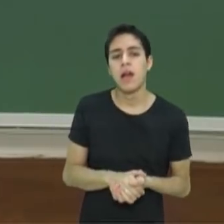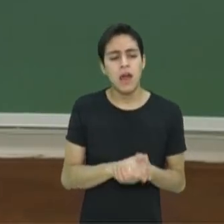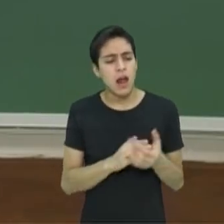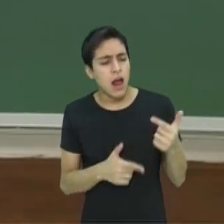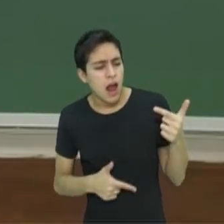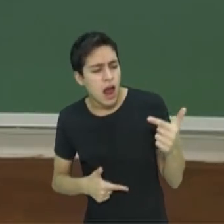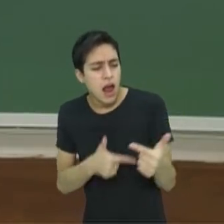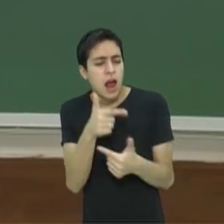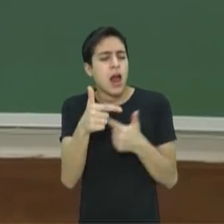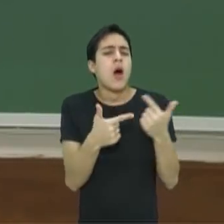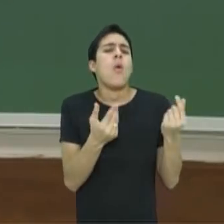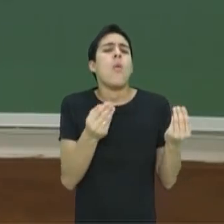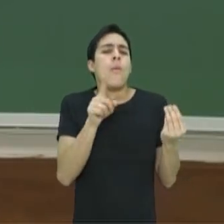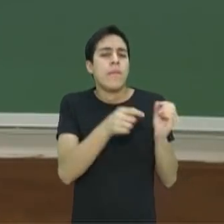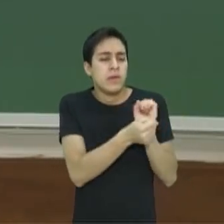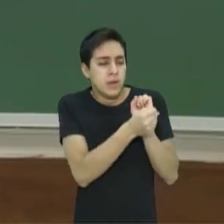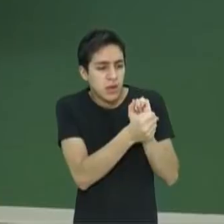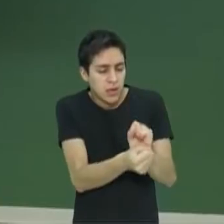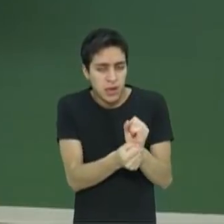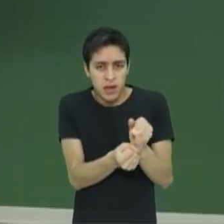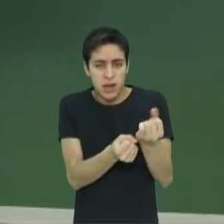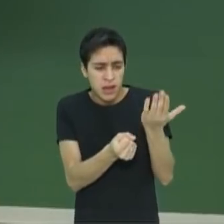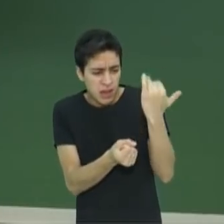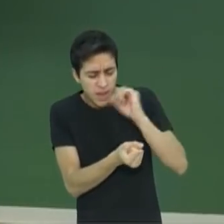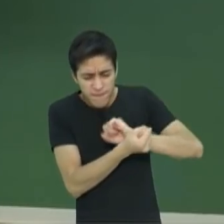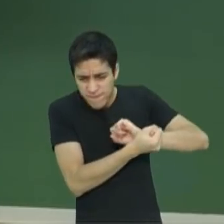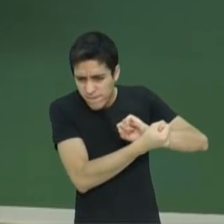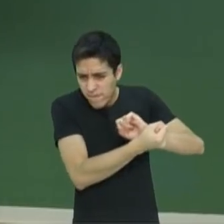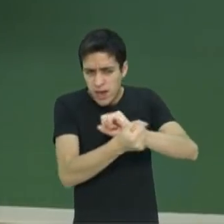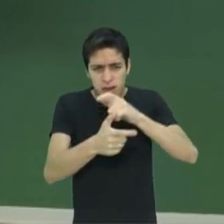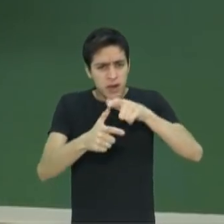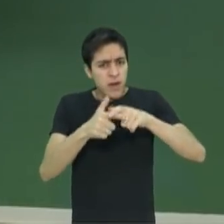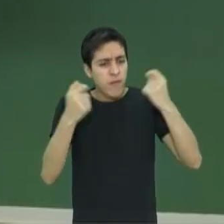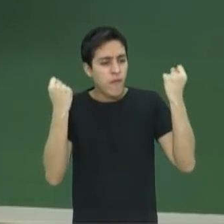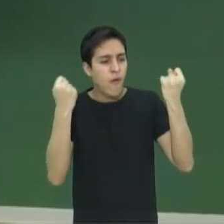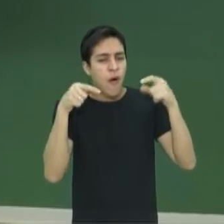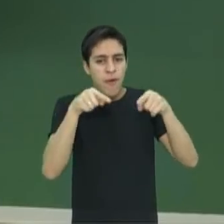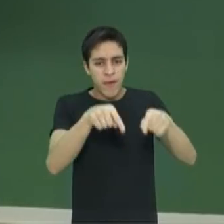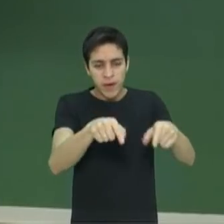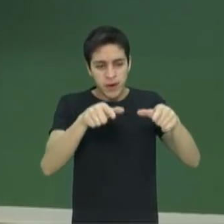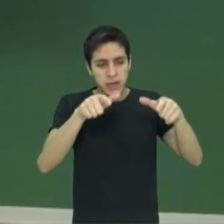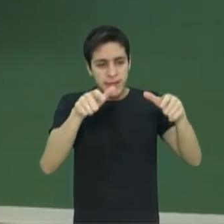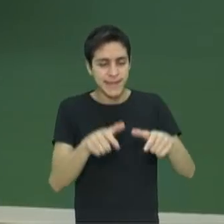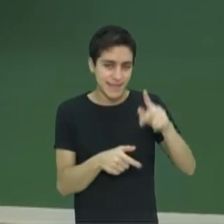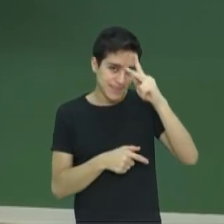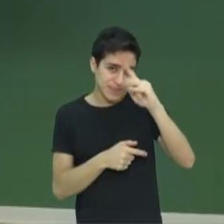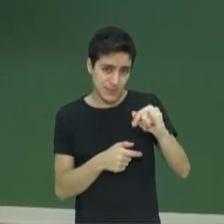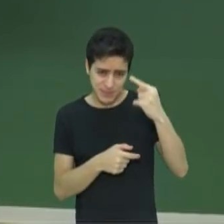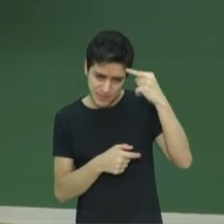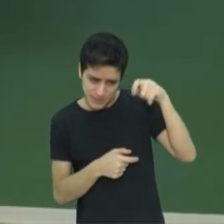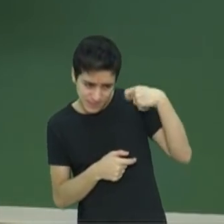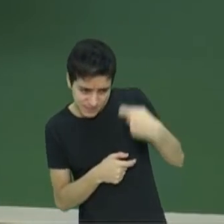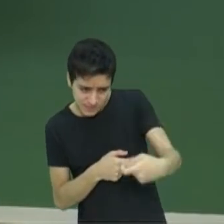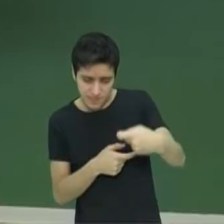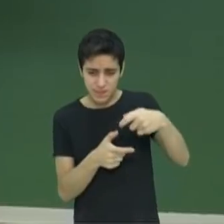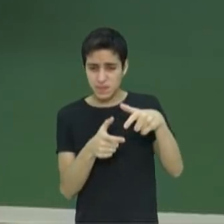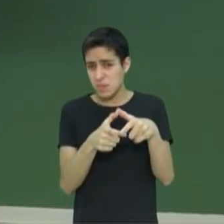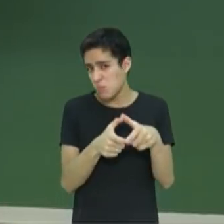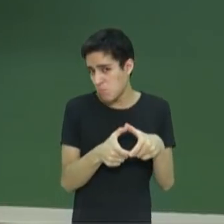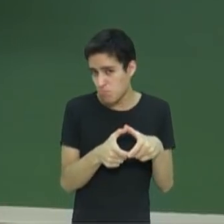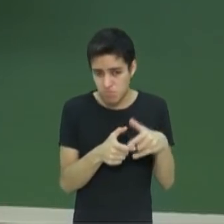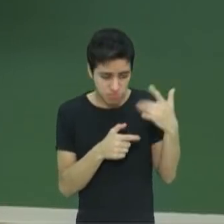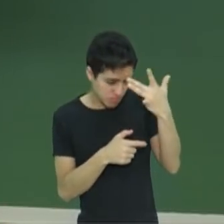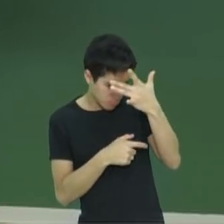trabalho era escrava. A escravidão era predominante ali. E essa escravidão aí, quando você pensa que você tinha uma porção muito